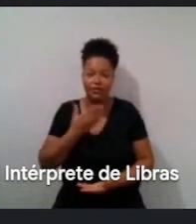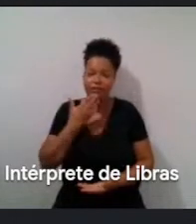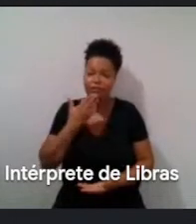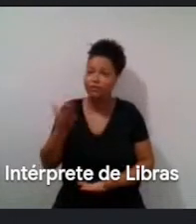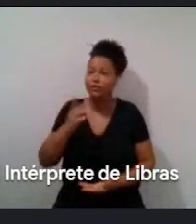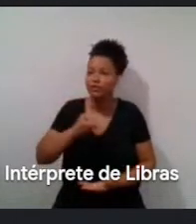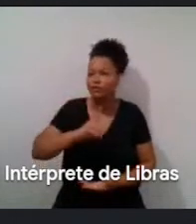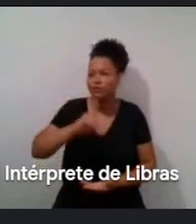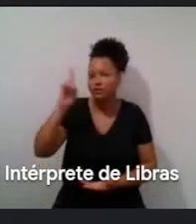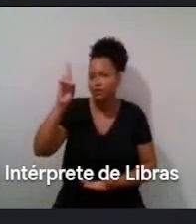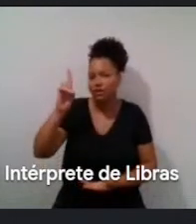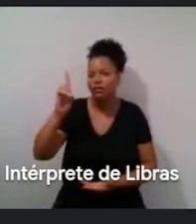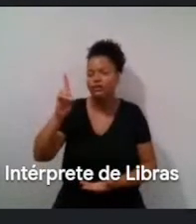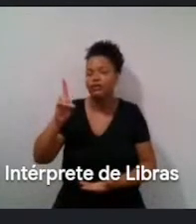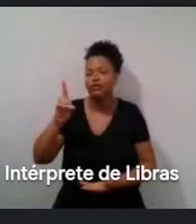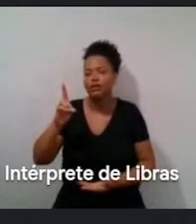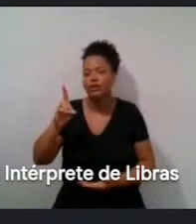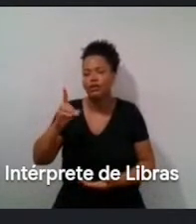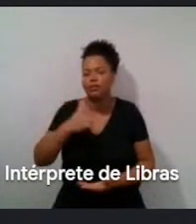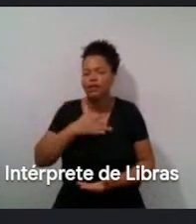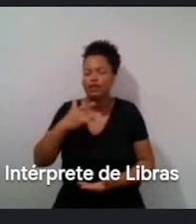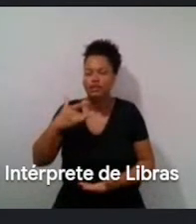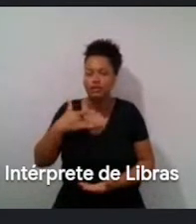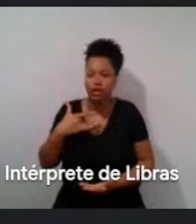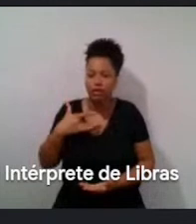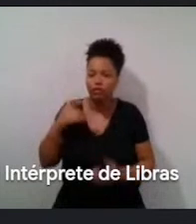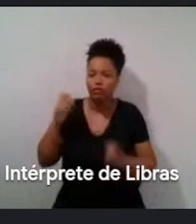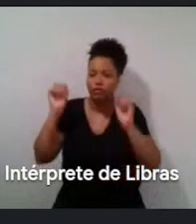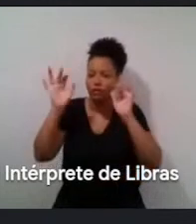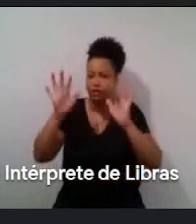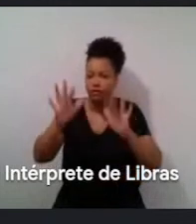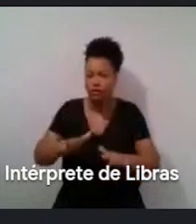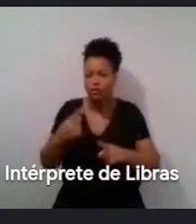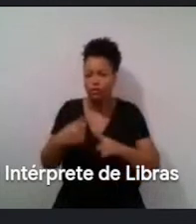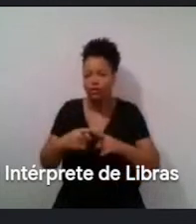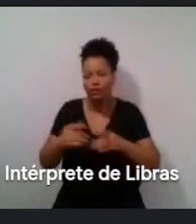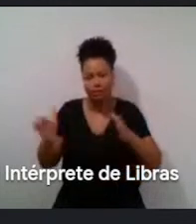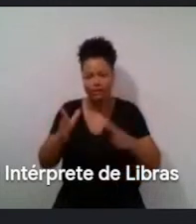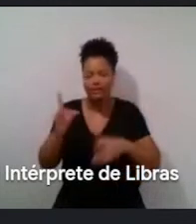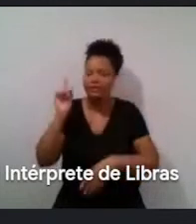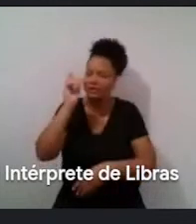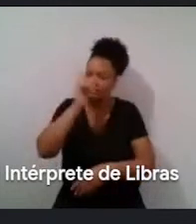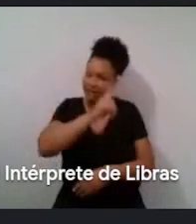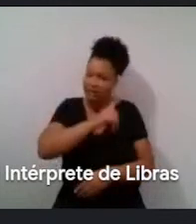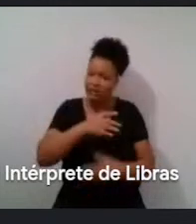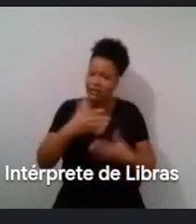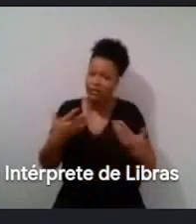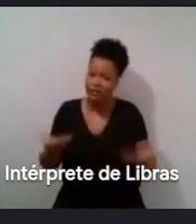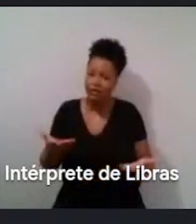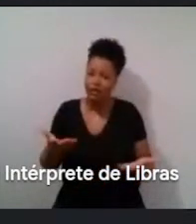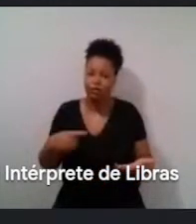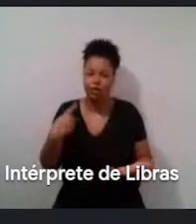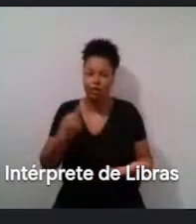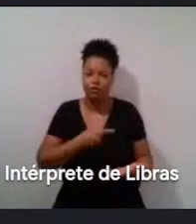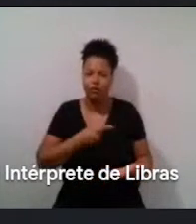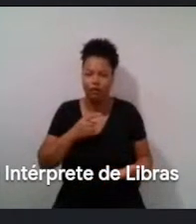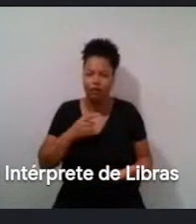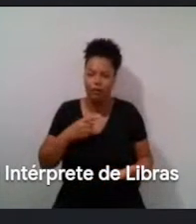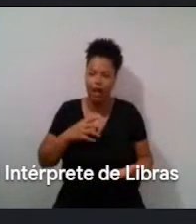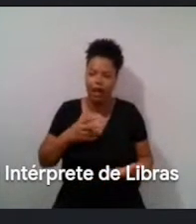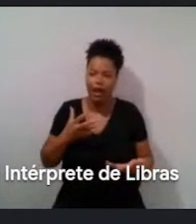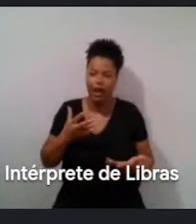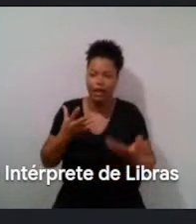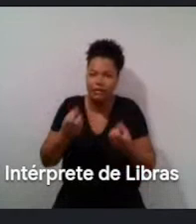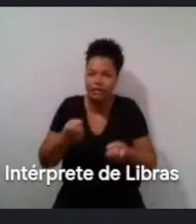por ele, pela saúde, que passou por momentos difíceis. Não vamos nos arriscar, não,